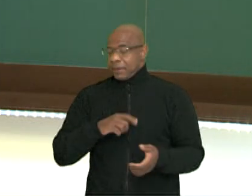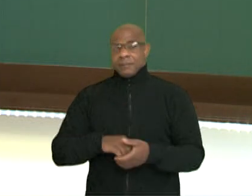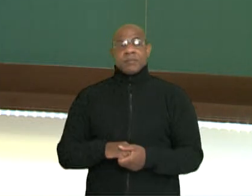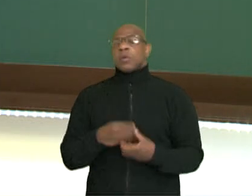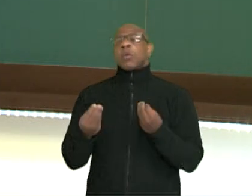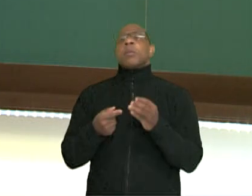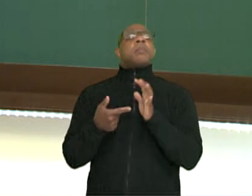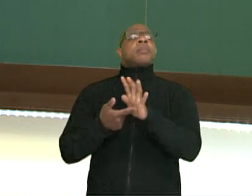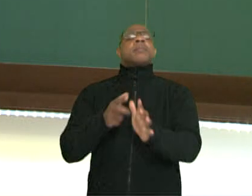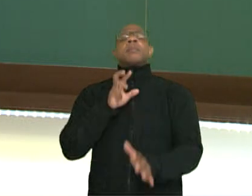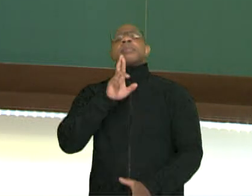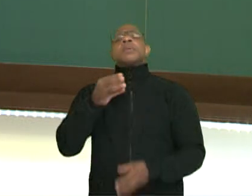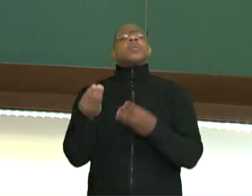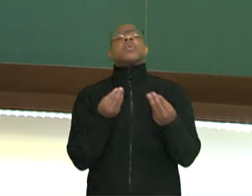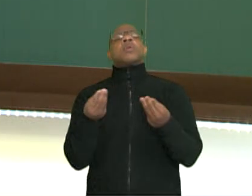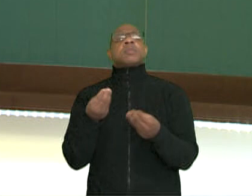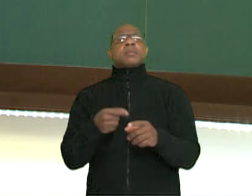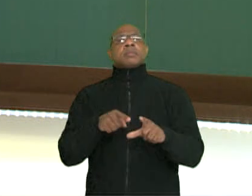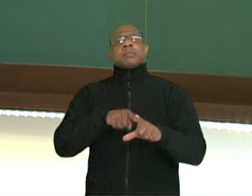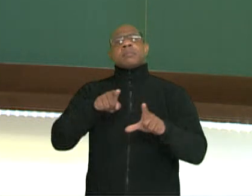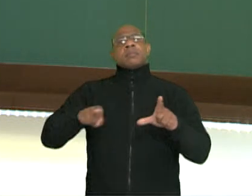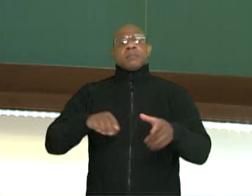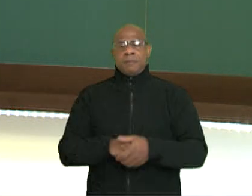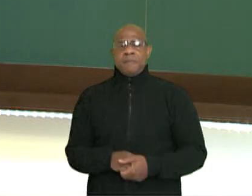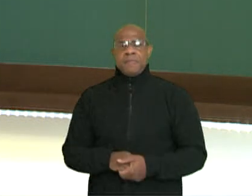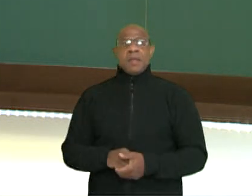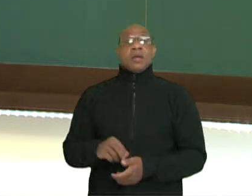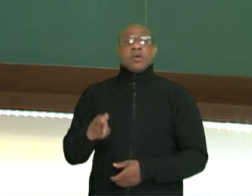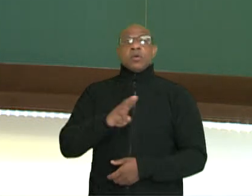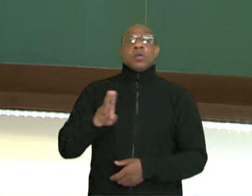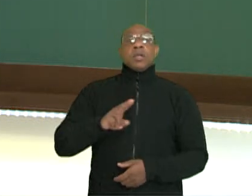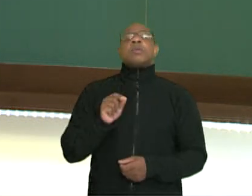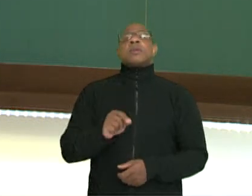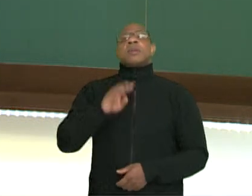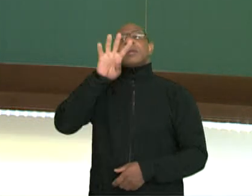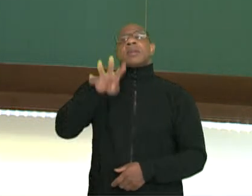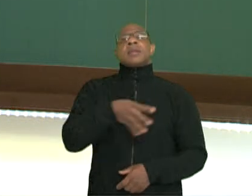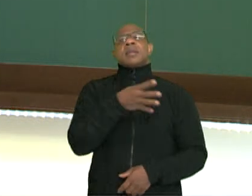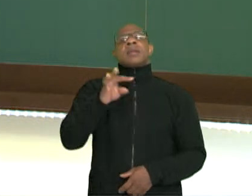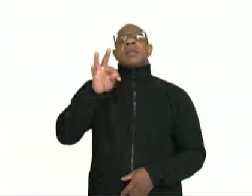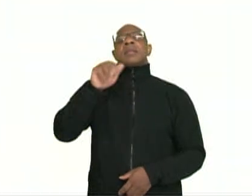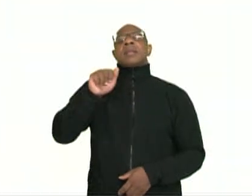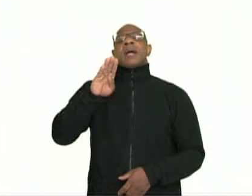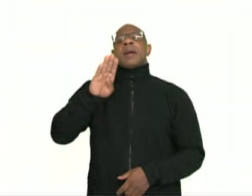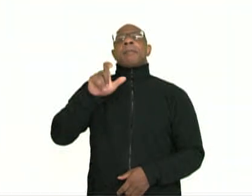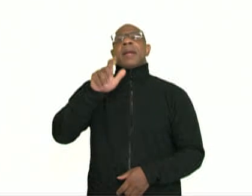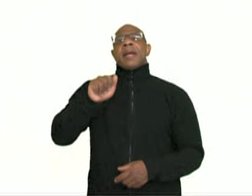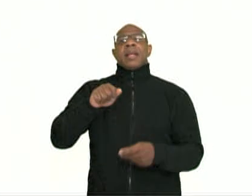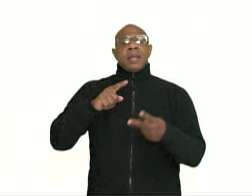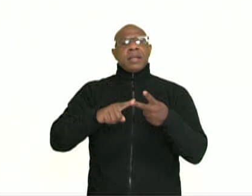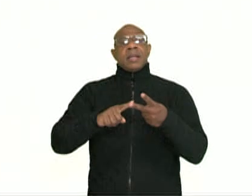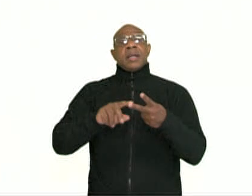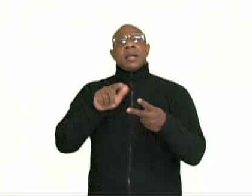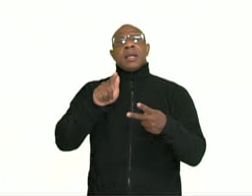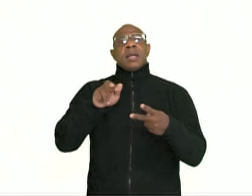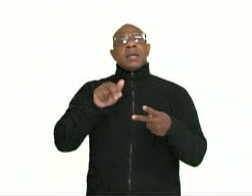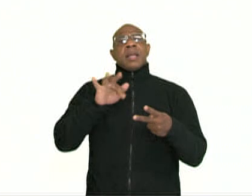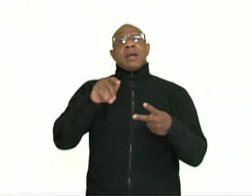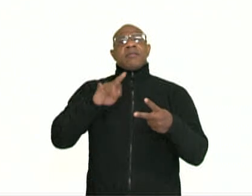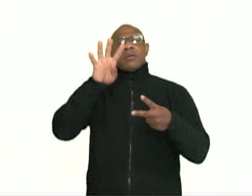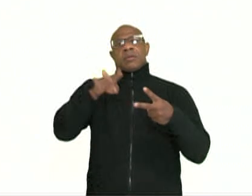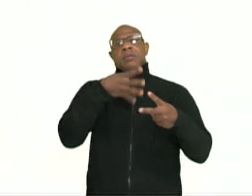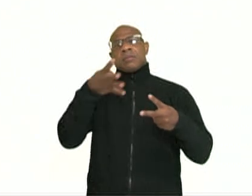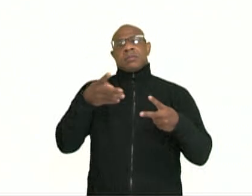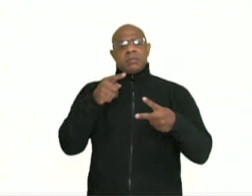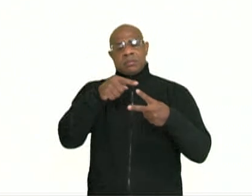que apresenta esses resultados? Usamos tabelas, né? E gráficos. Então, para organizar os dados